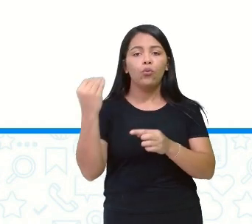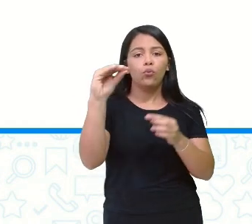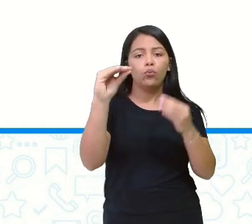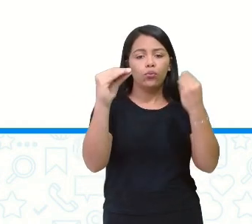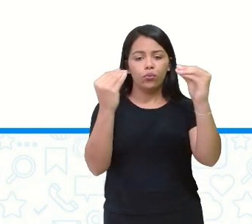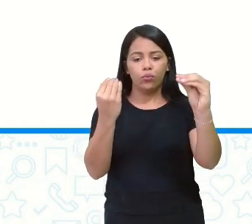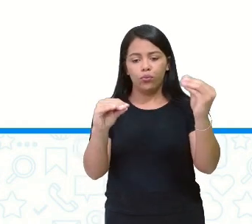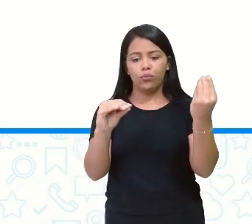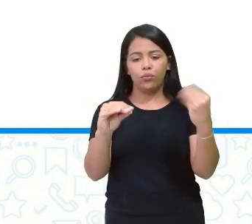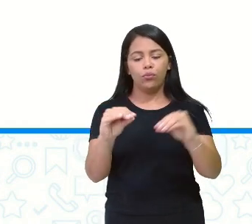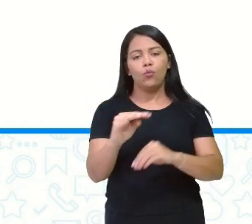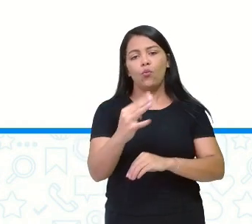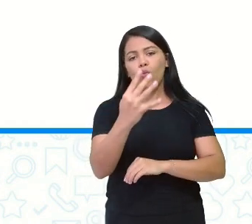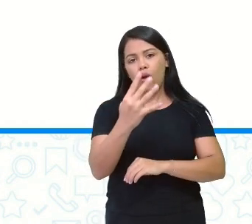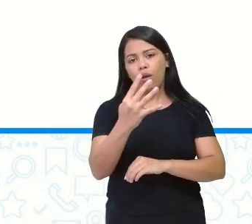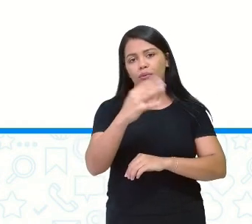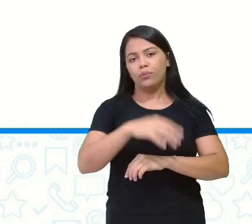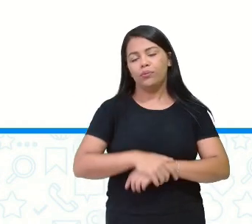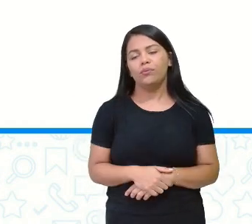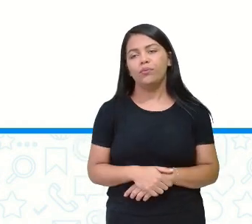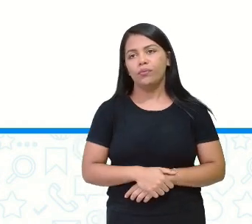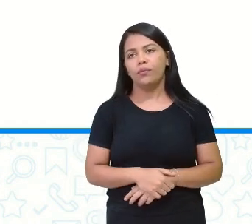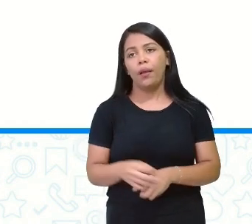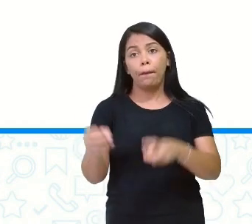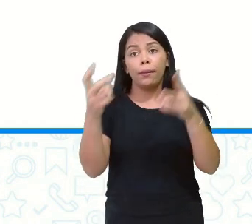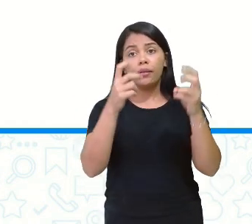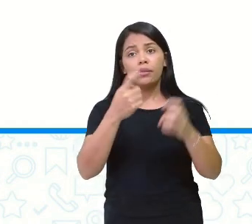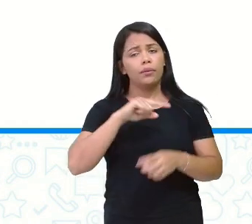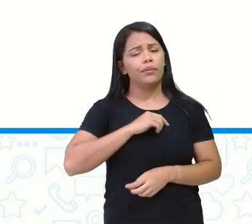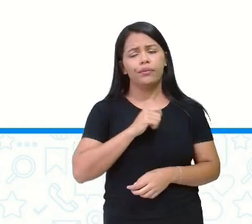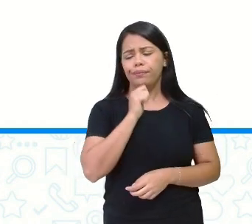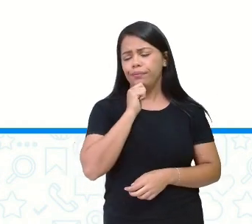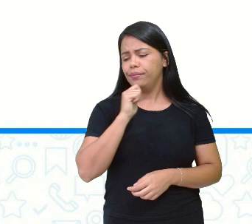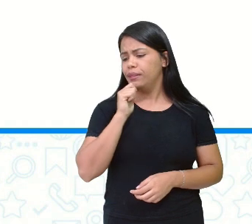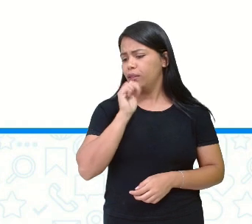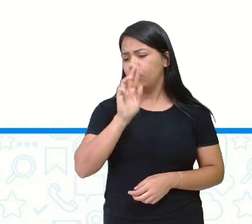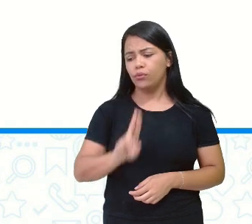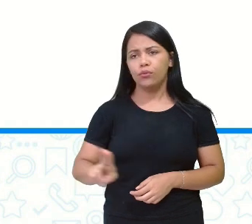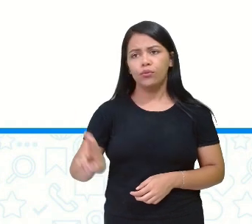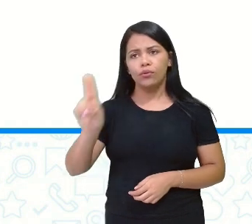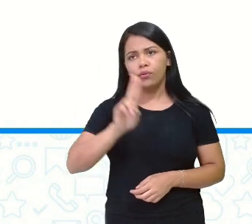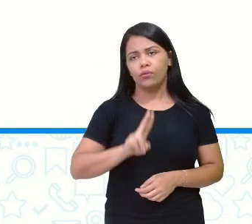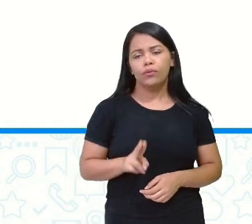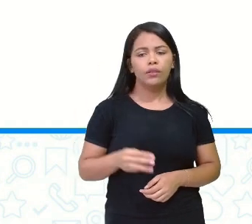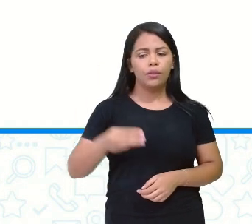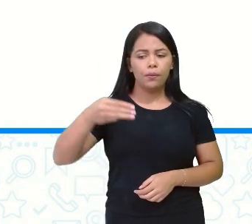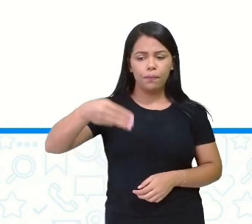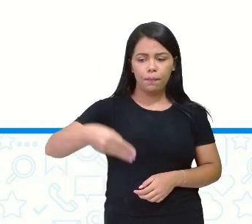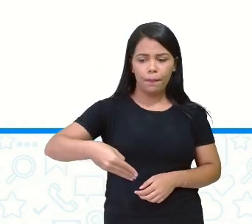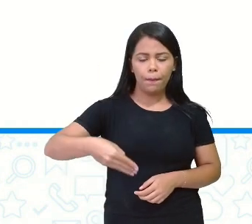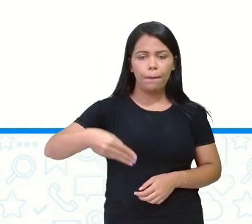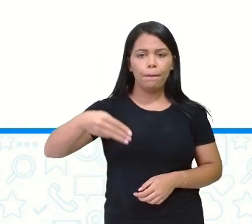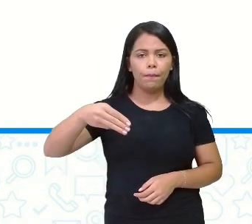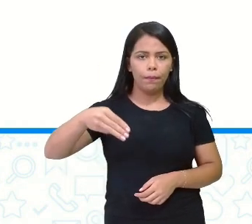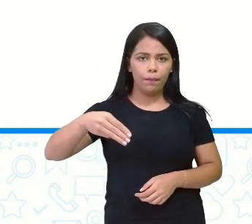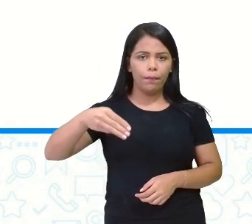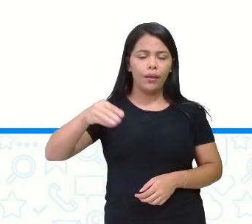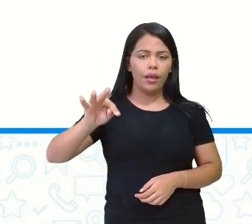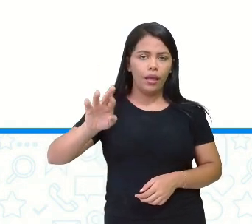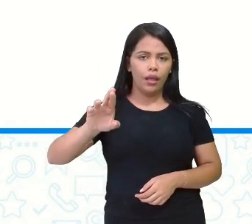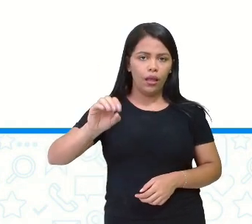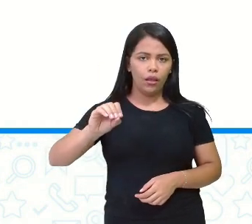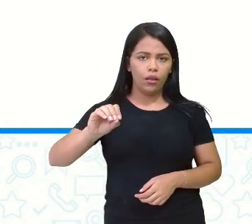do quadrado. Percebam que a gente ainda não está utilizando metros quadrados, porque a gente não está